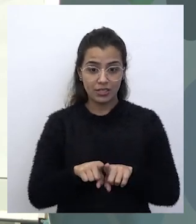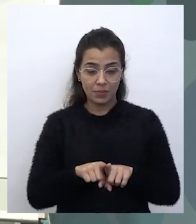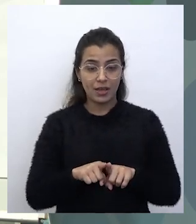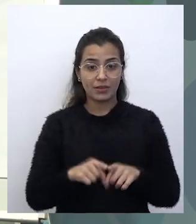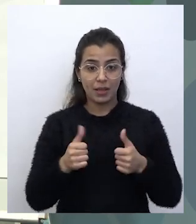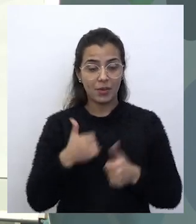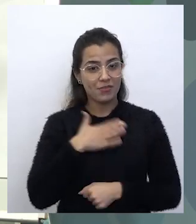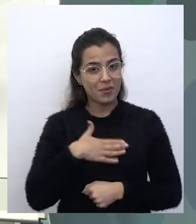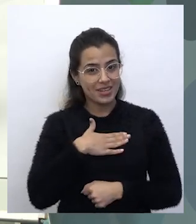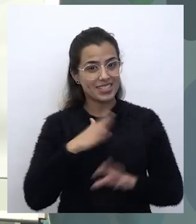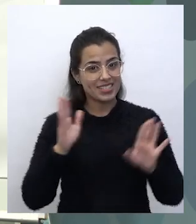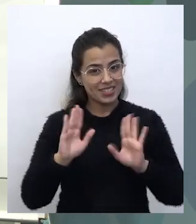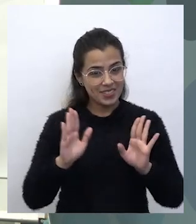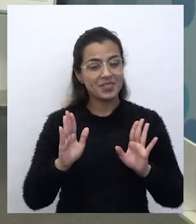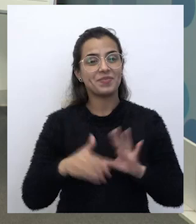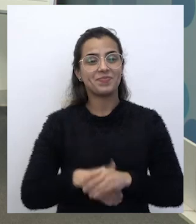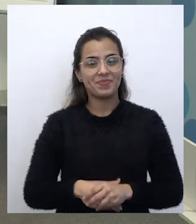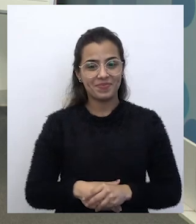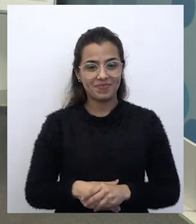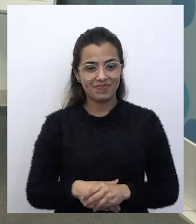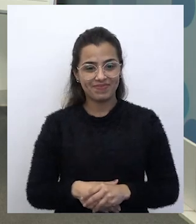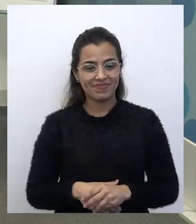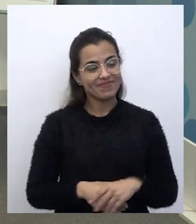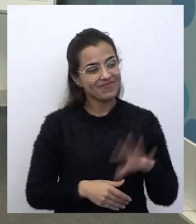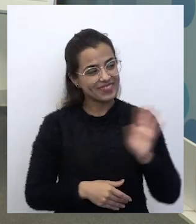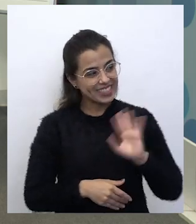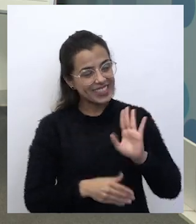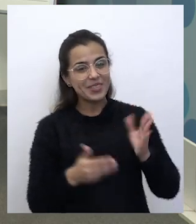Foi um prazer. Professora Inês, vamos nos despedir? Ok, pessoal, até